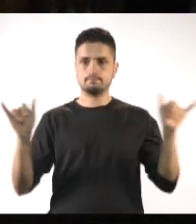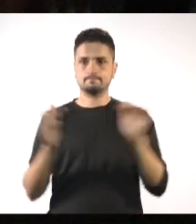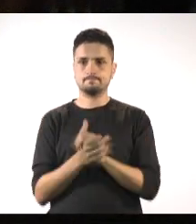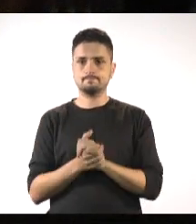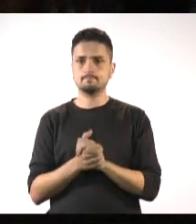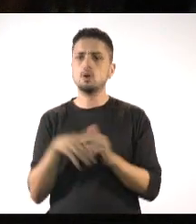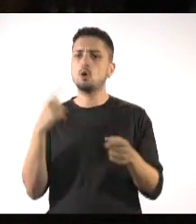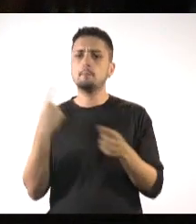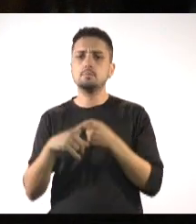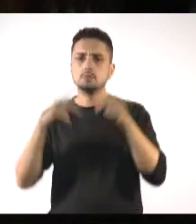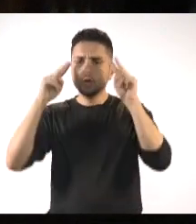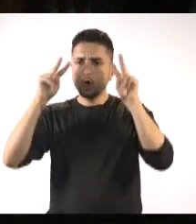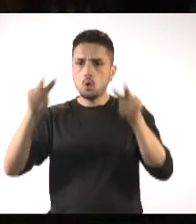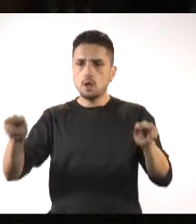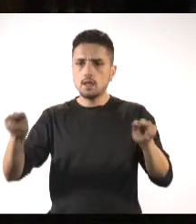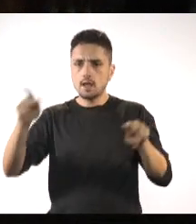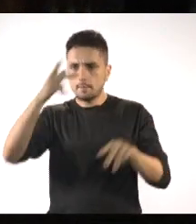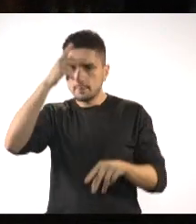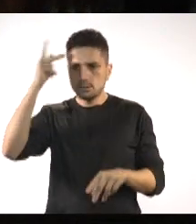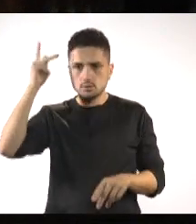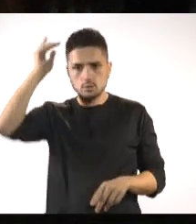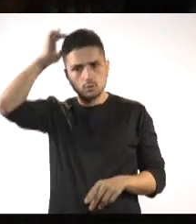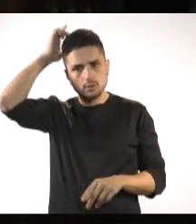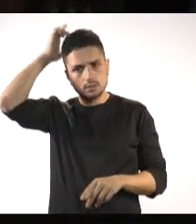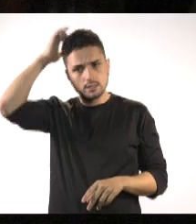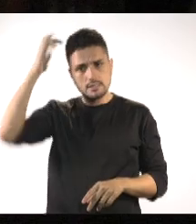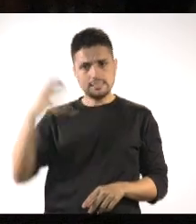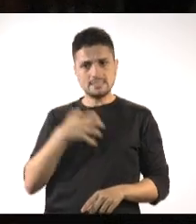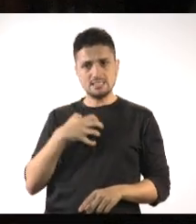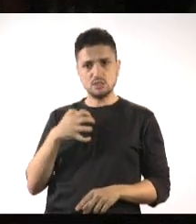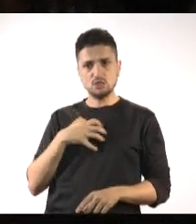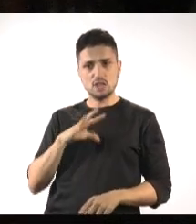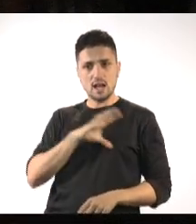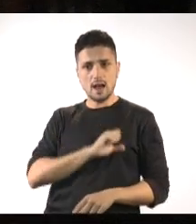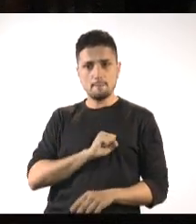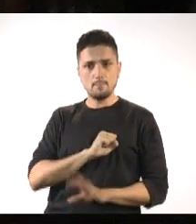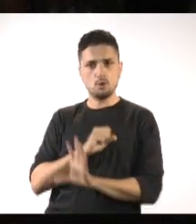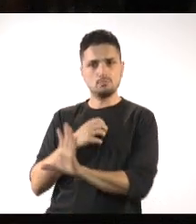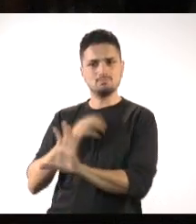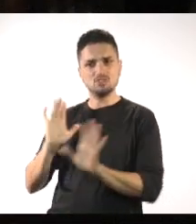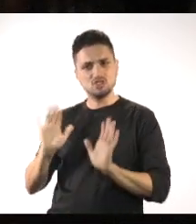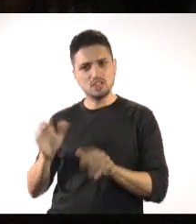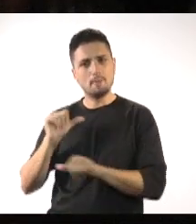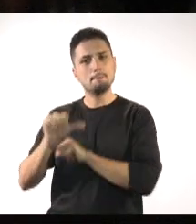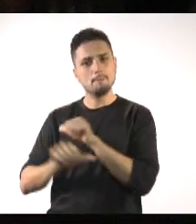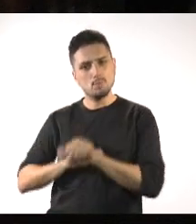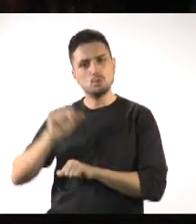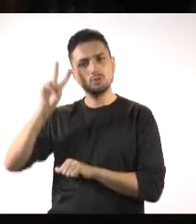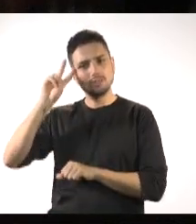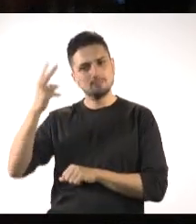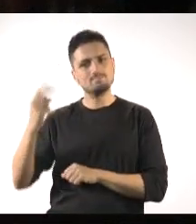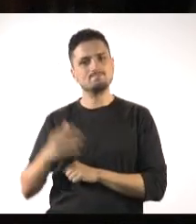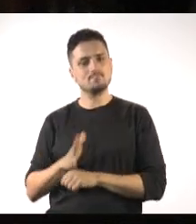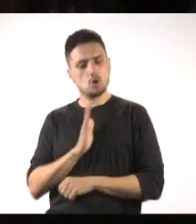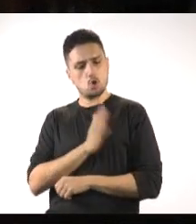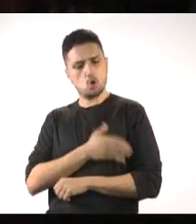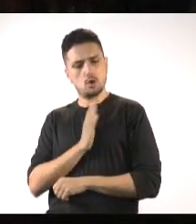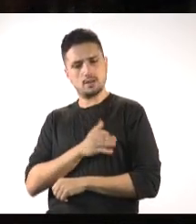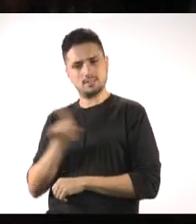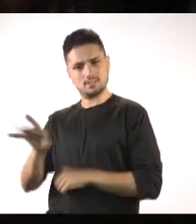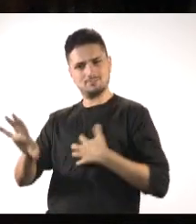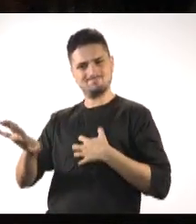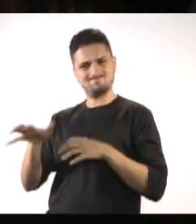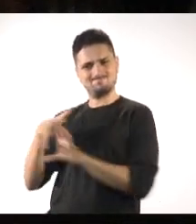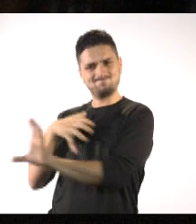que olhar? Sentiu compaixão, já mudou o aspecto. Aquele coração já é o meu coração,